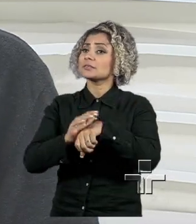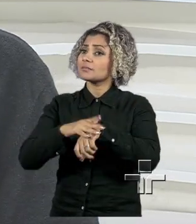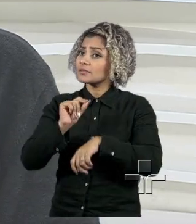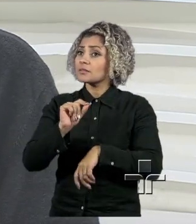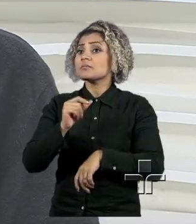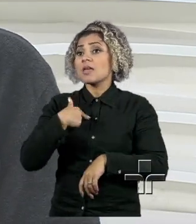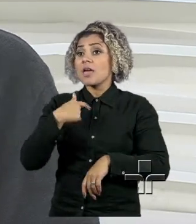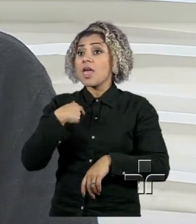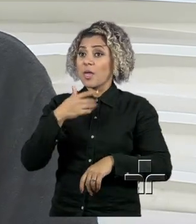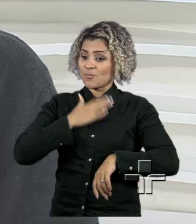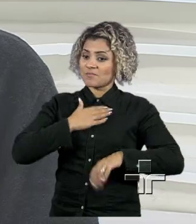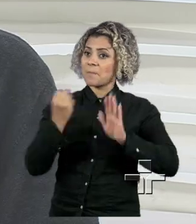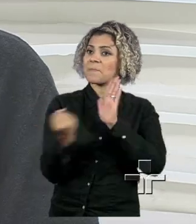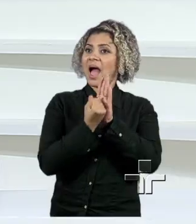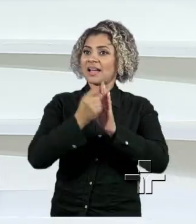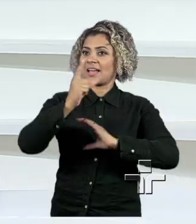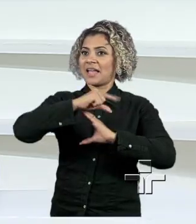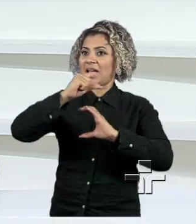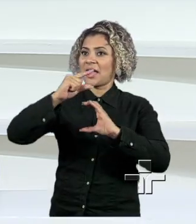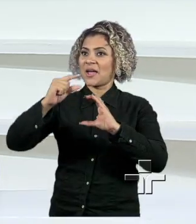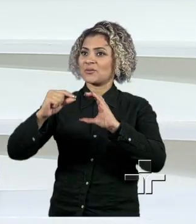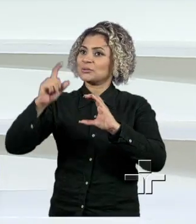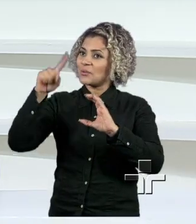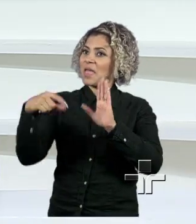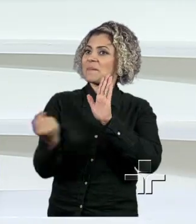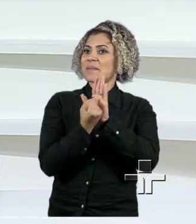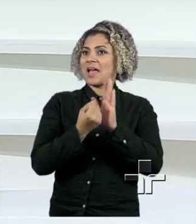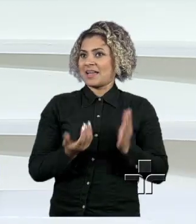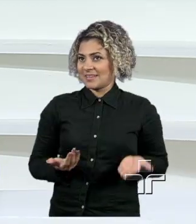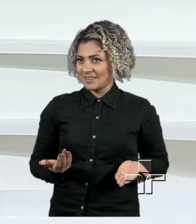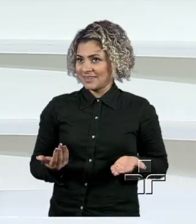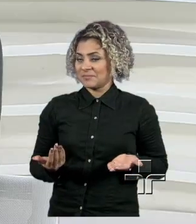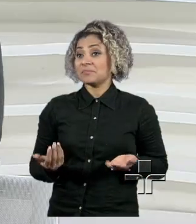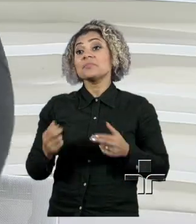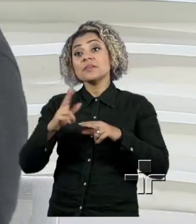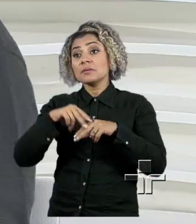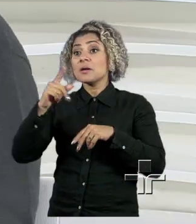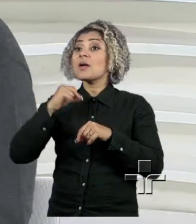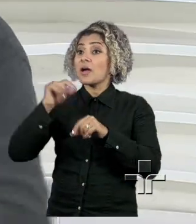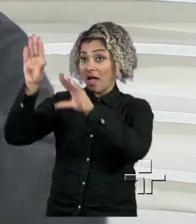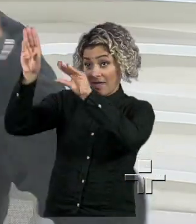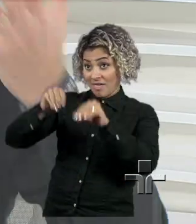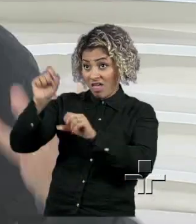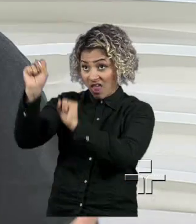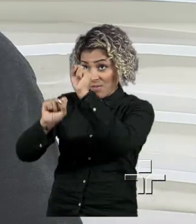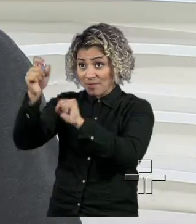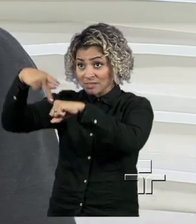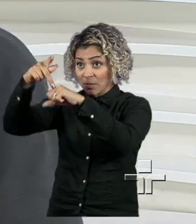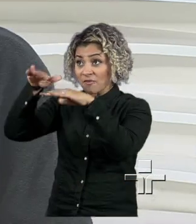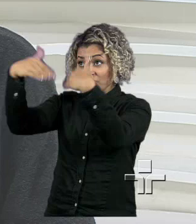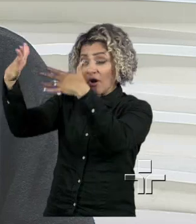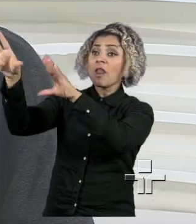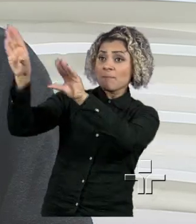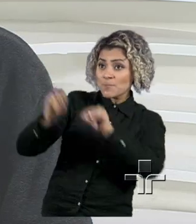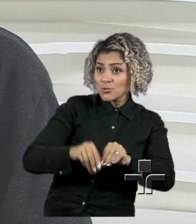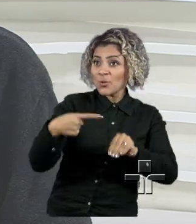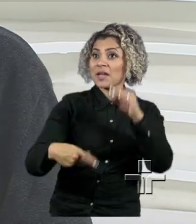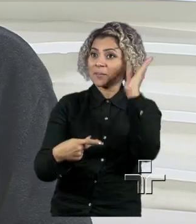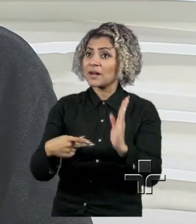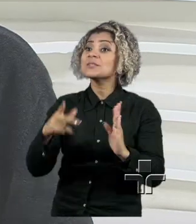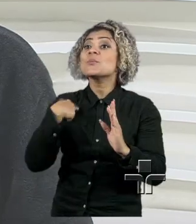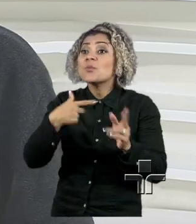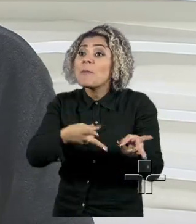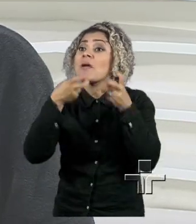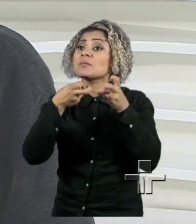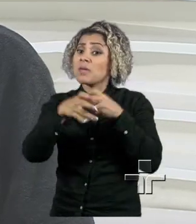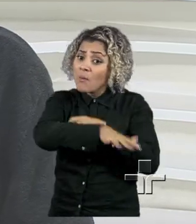eu estou mapeado, Cacau Show está mapeado. Sem dúvida nenhuma, eles vieram para o Brasil porque eles viram que a gente transformou esse mercado, né? A